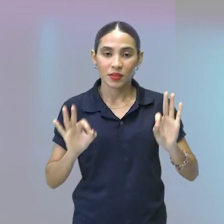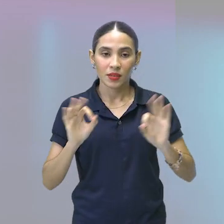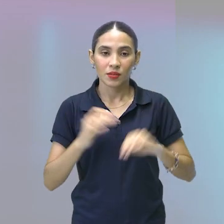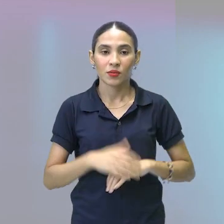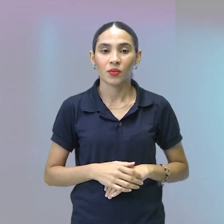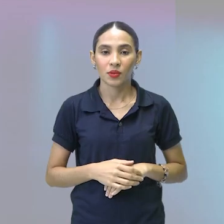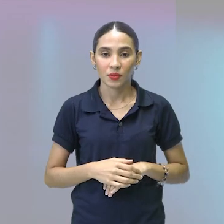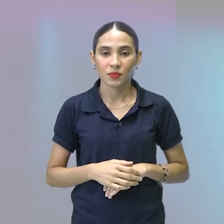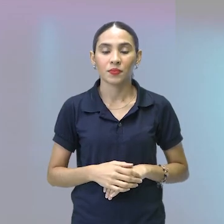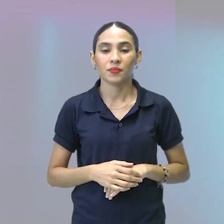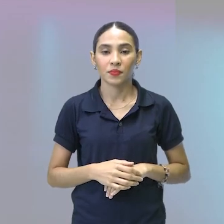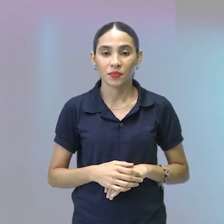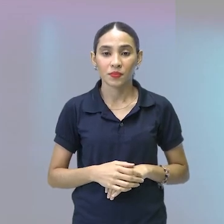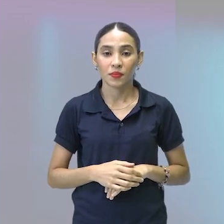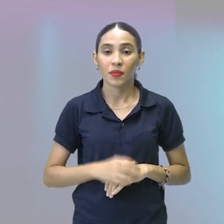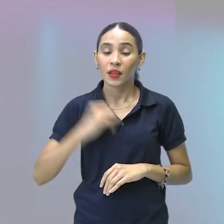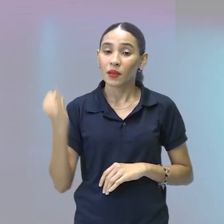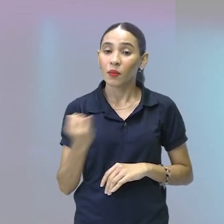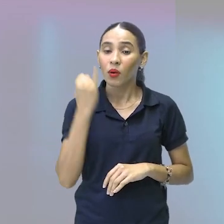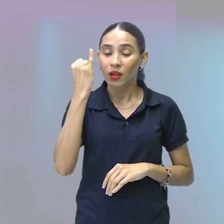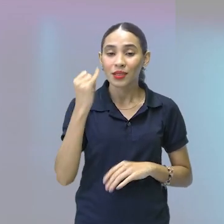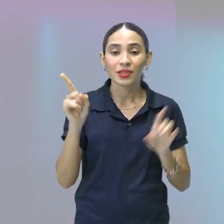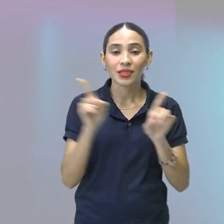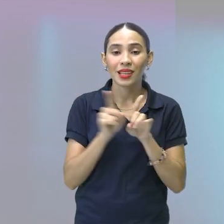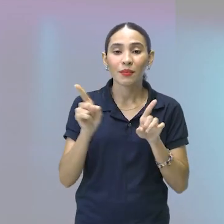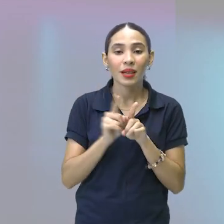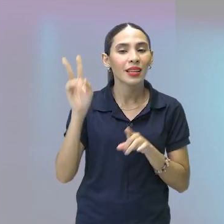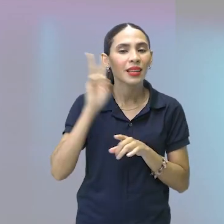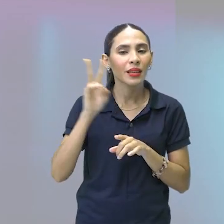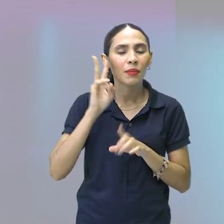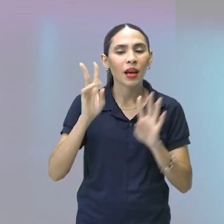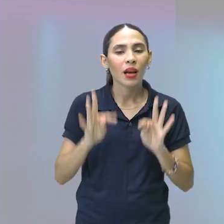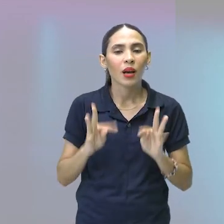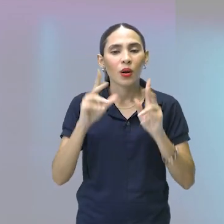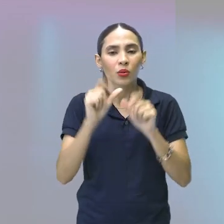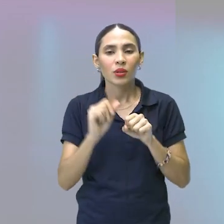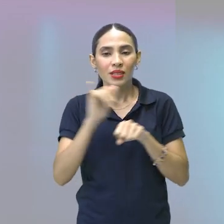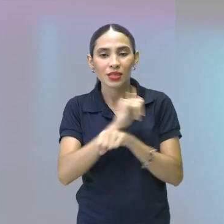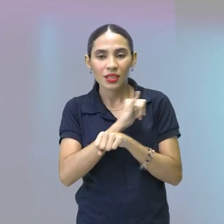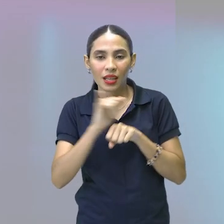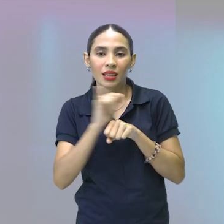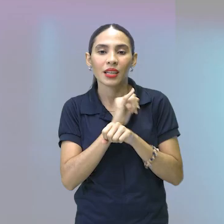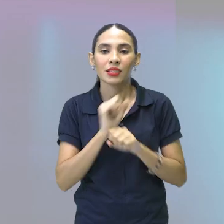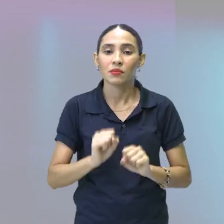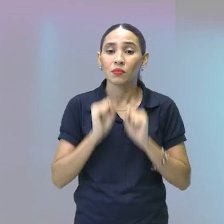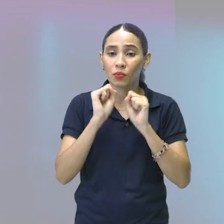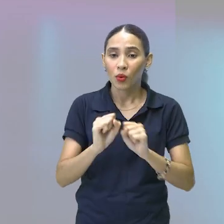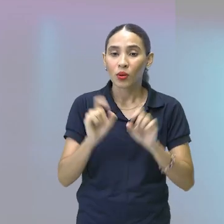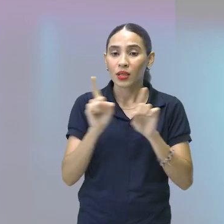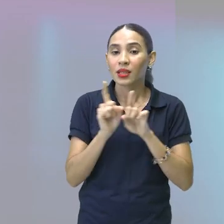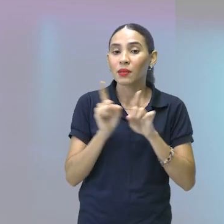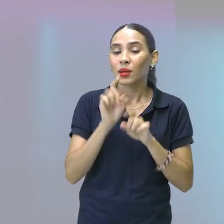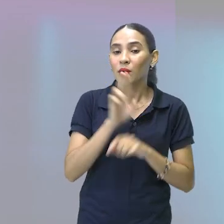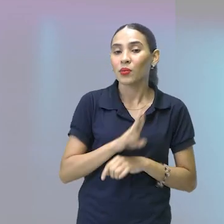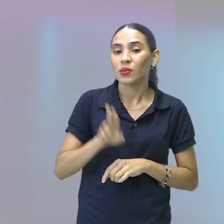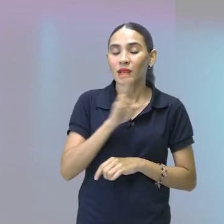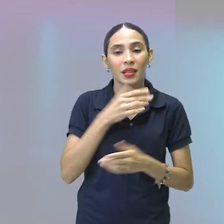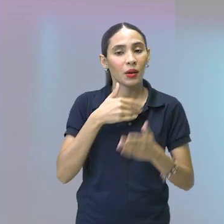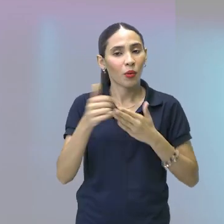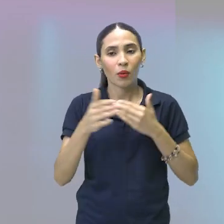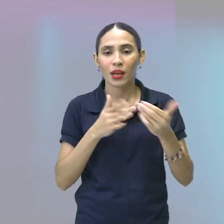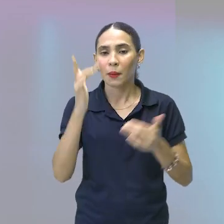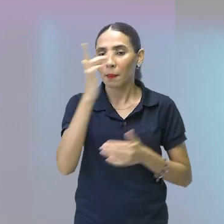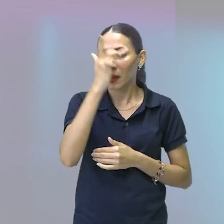produtividade às organizações. É importante lembrar que essas ferramentas também podem ser usadas